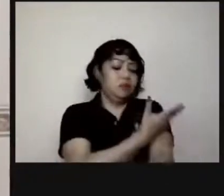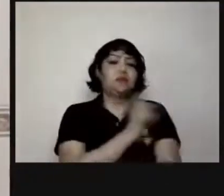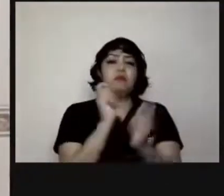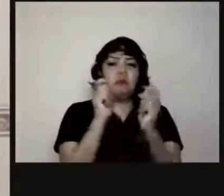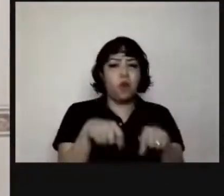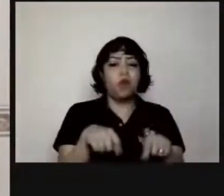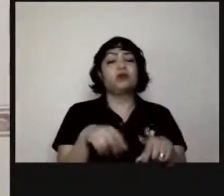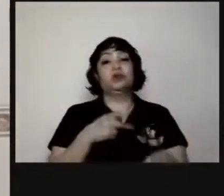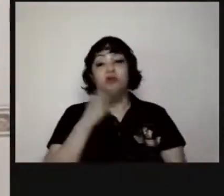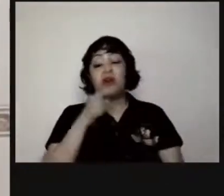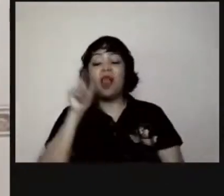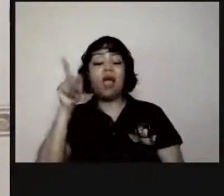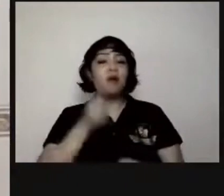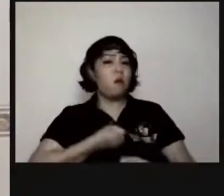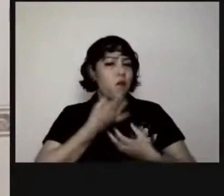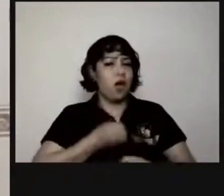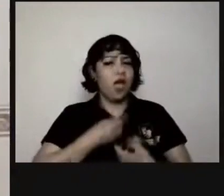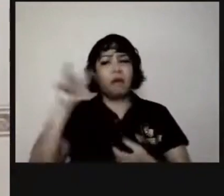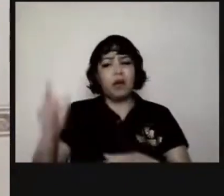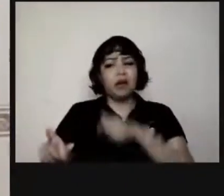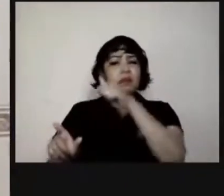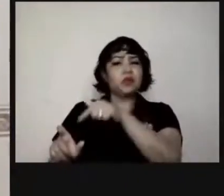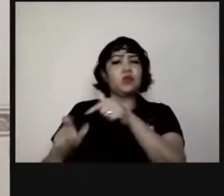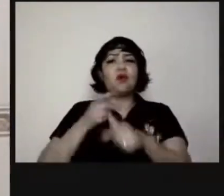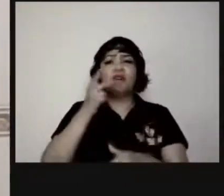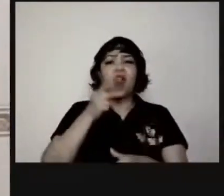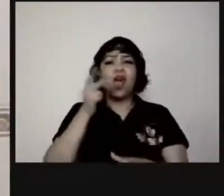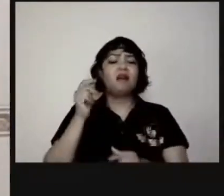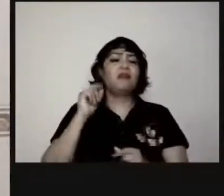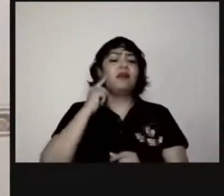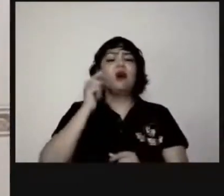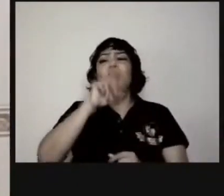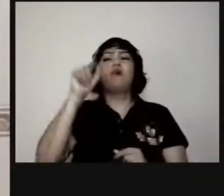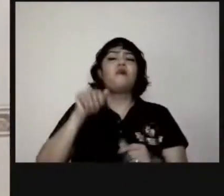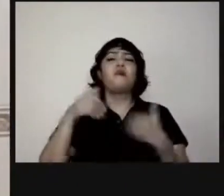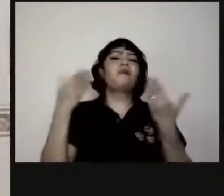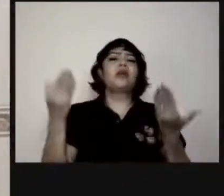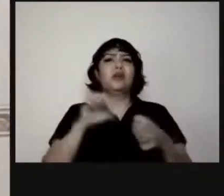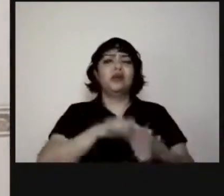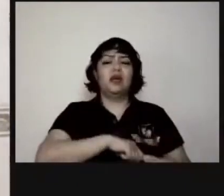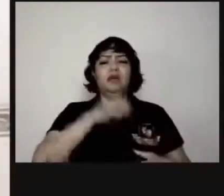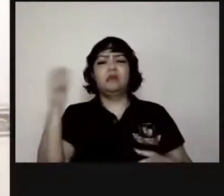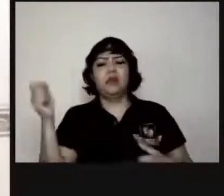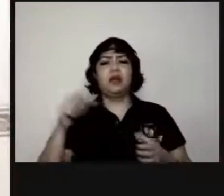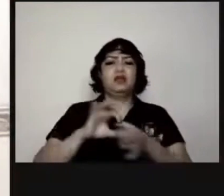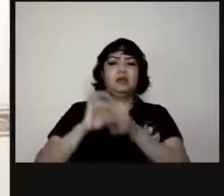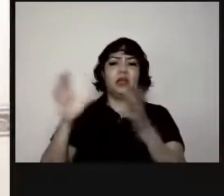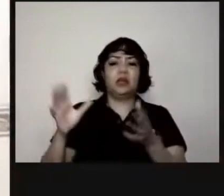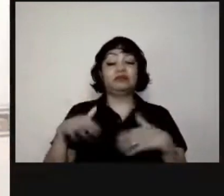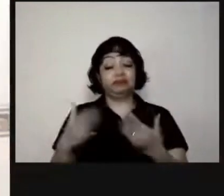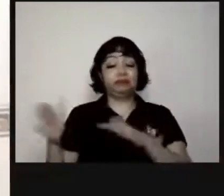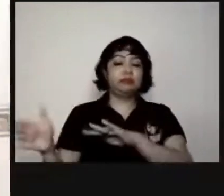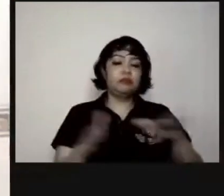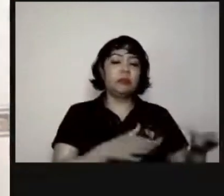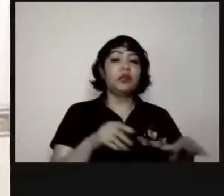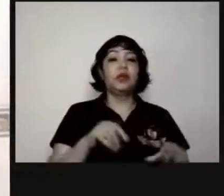né, questionando o que é liberdade e independência para ela ou para todos nós. E aí a poesia de Edivânia